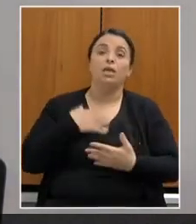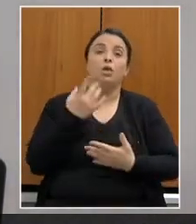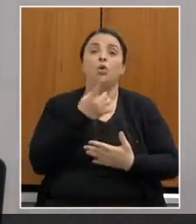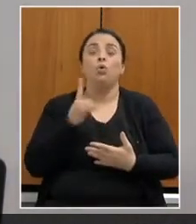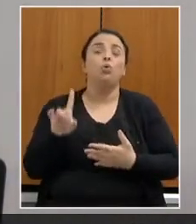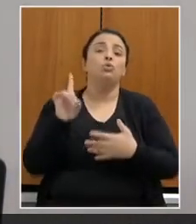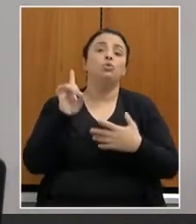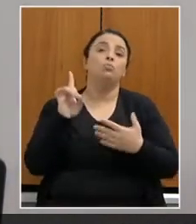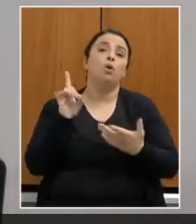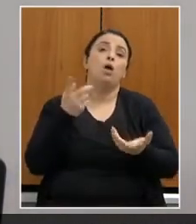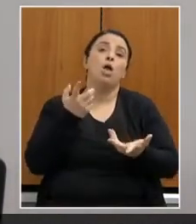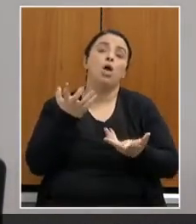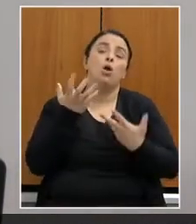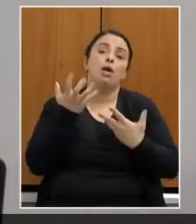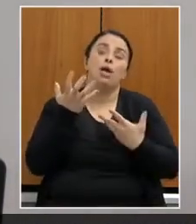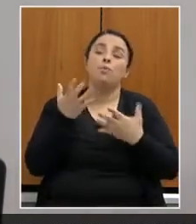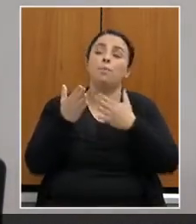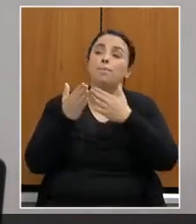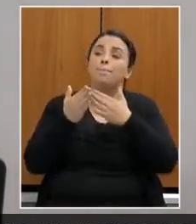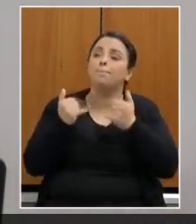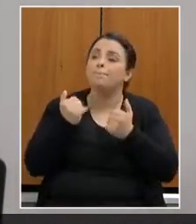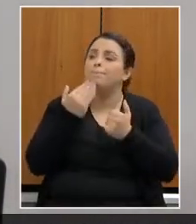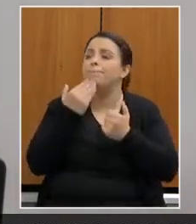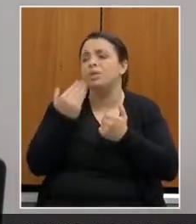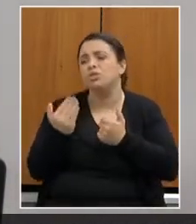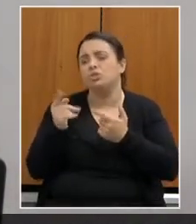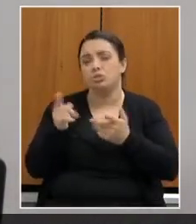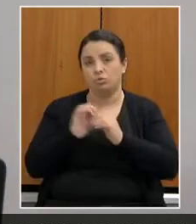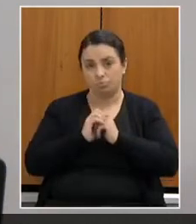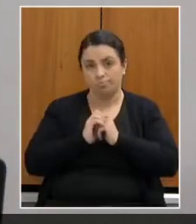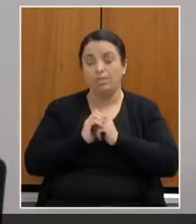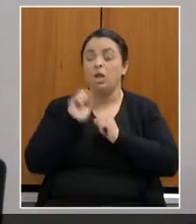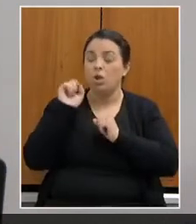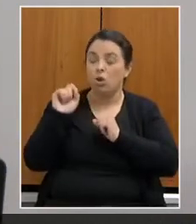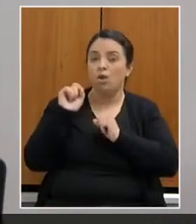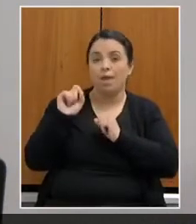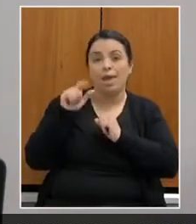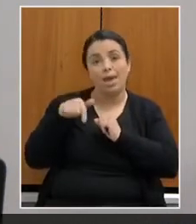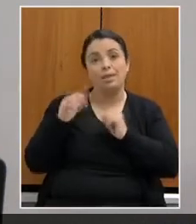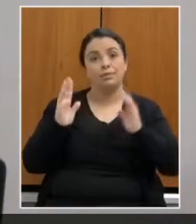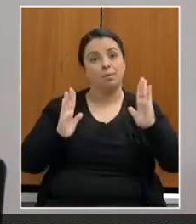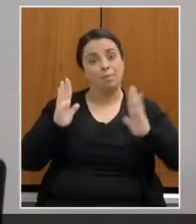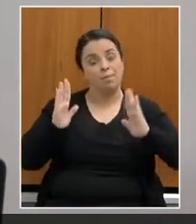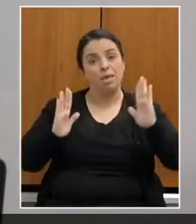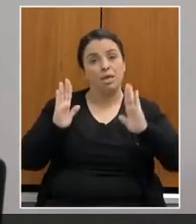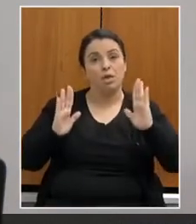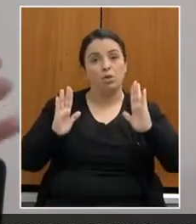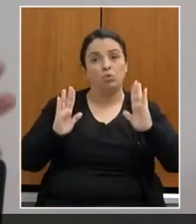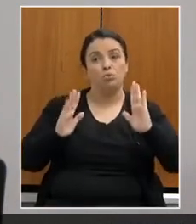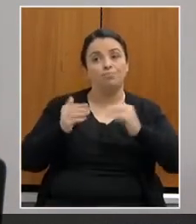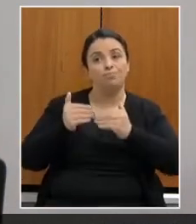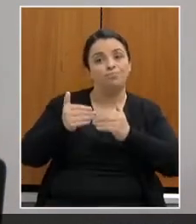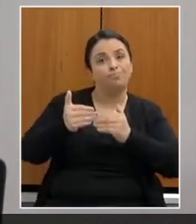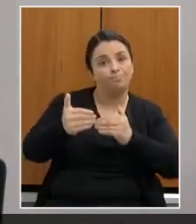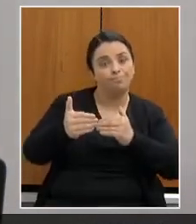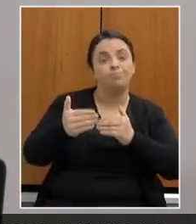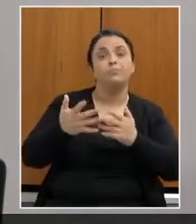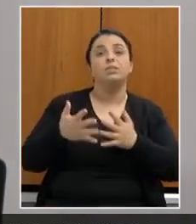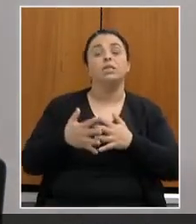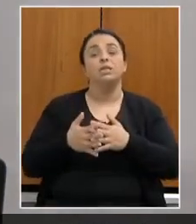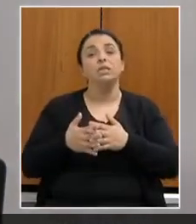solicitação, senhor, que é esse período que vamos viver dentro em breve, se Deus quiser,